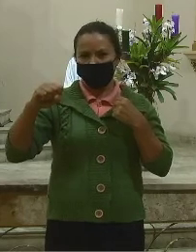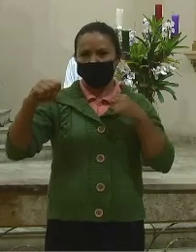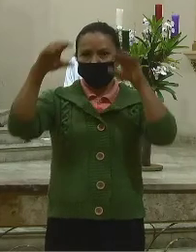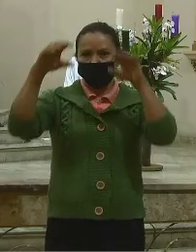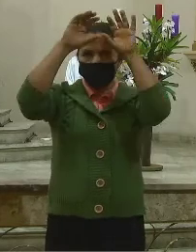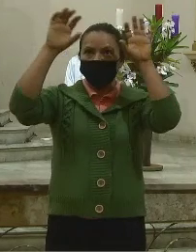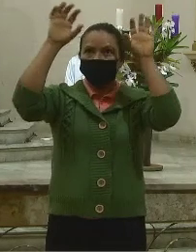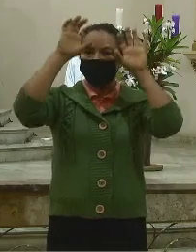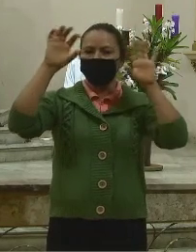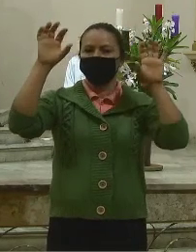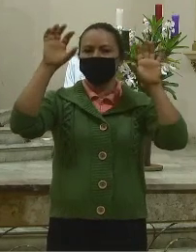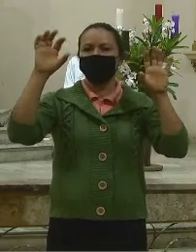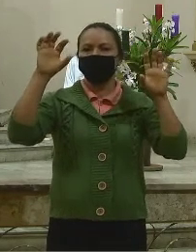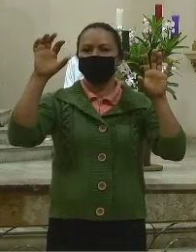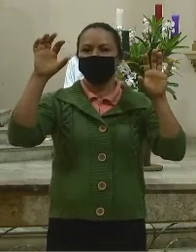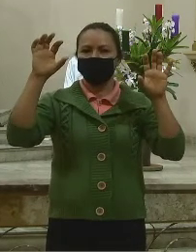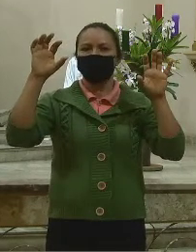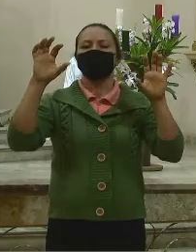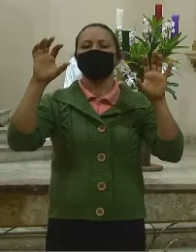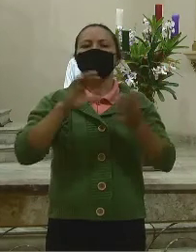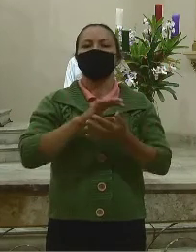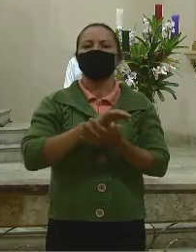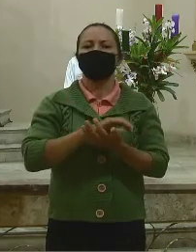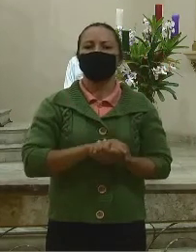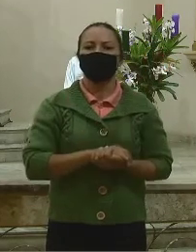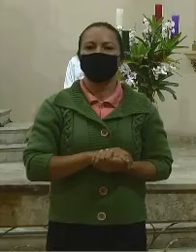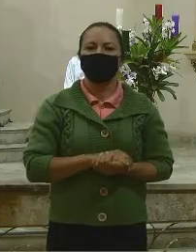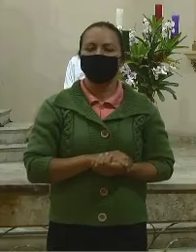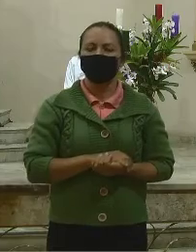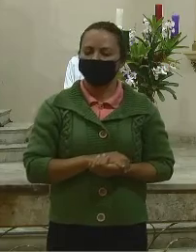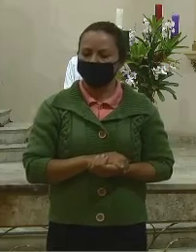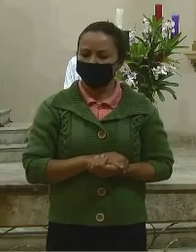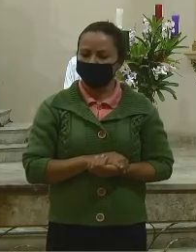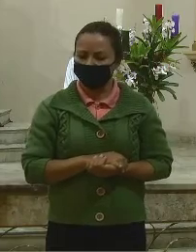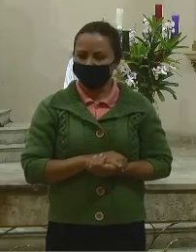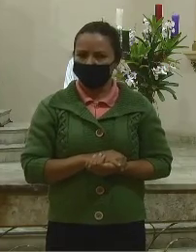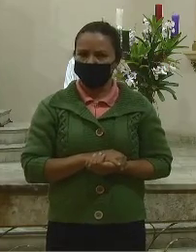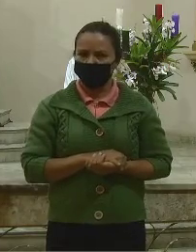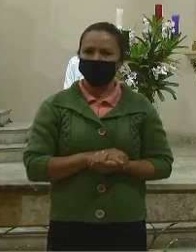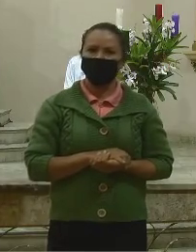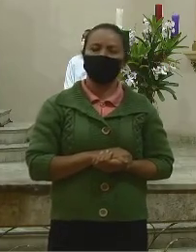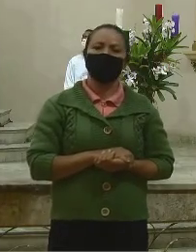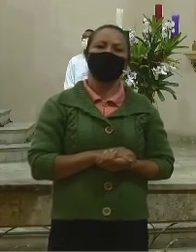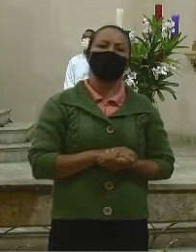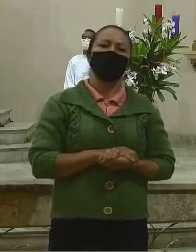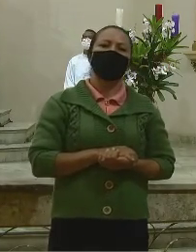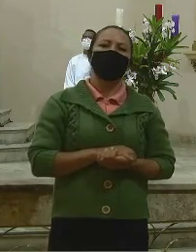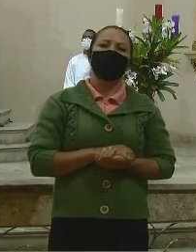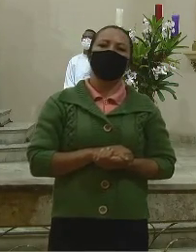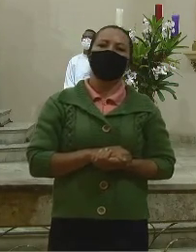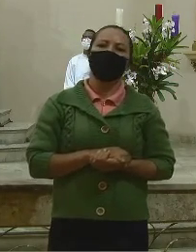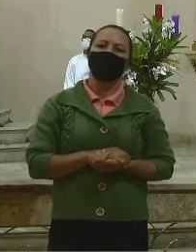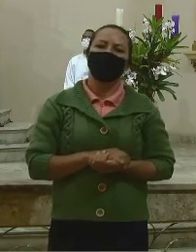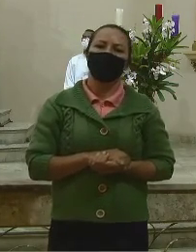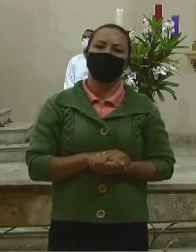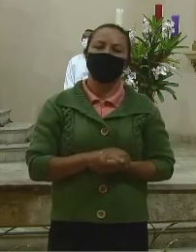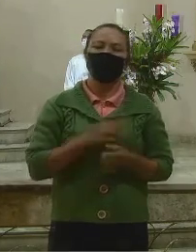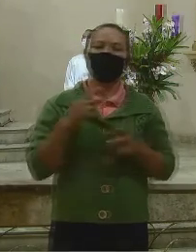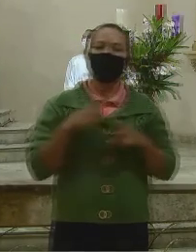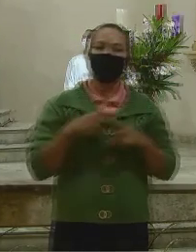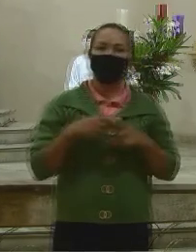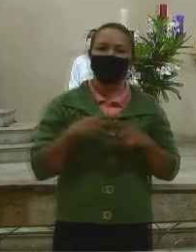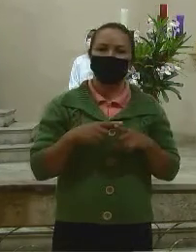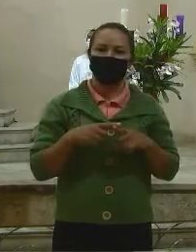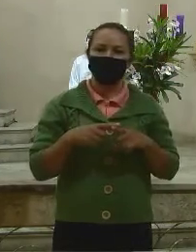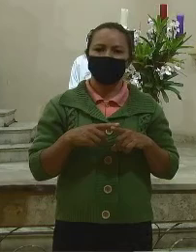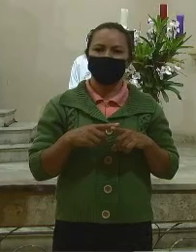céus, no caráter impresso no seu coração, na sua existência, para dar